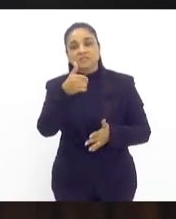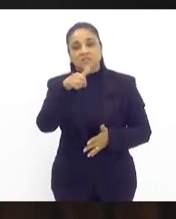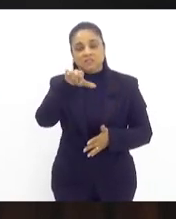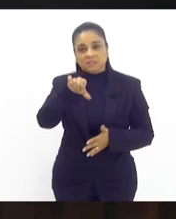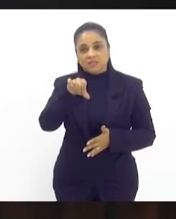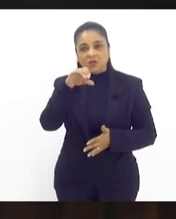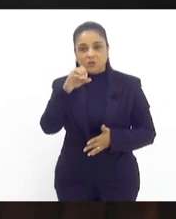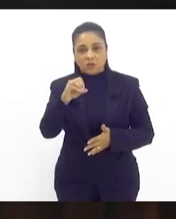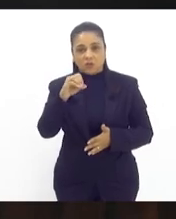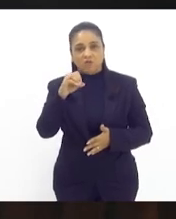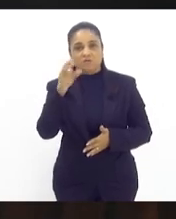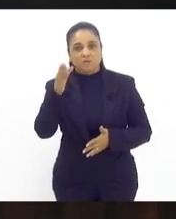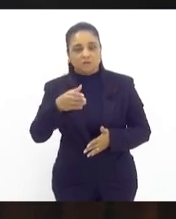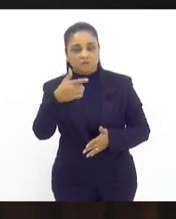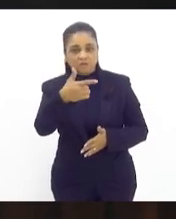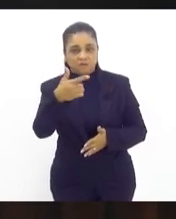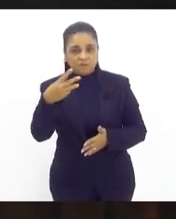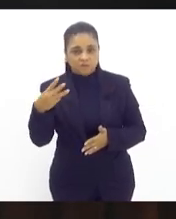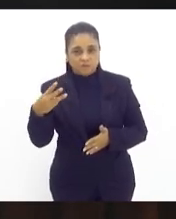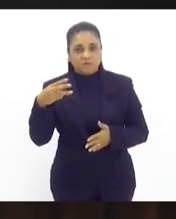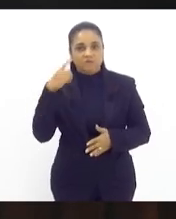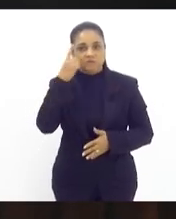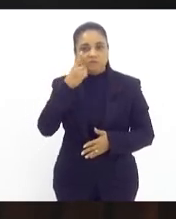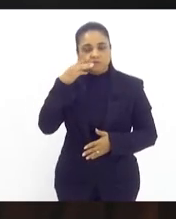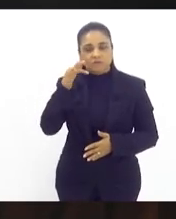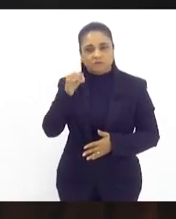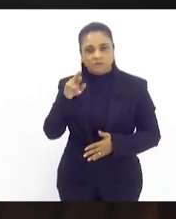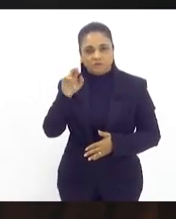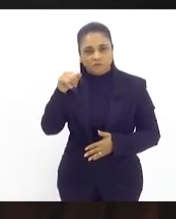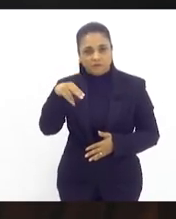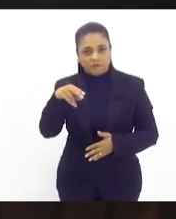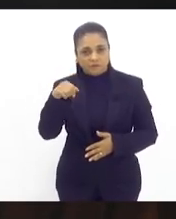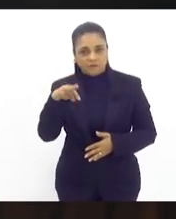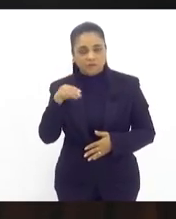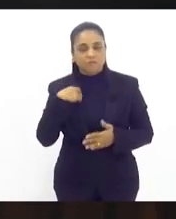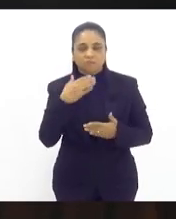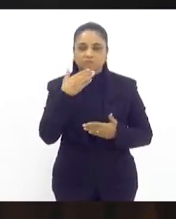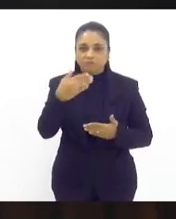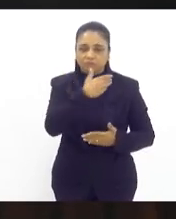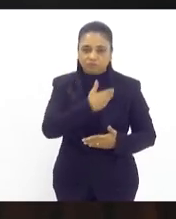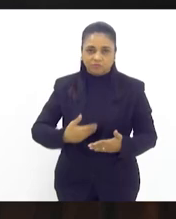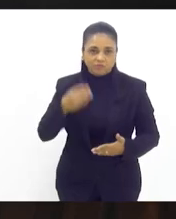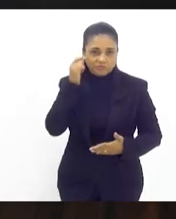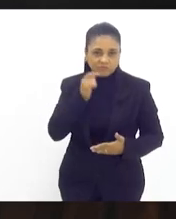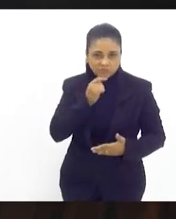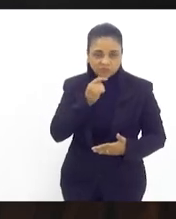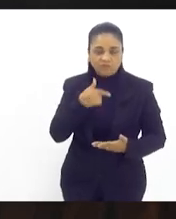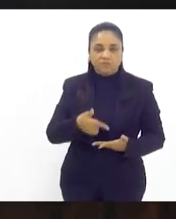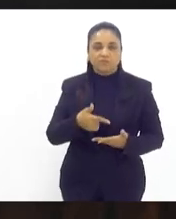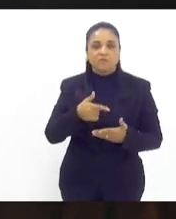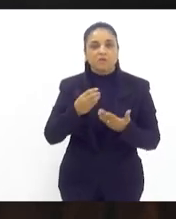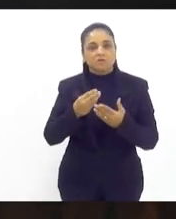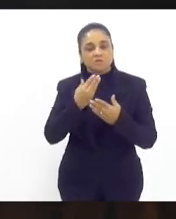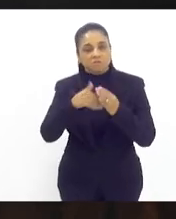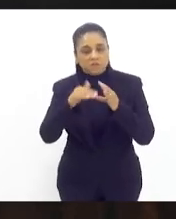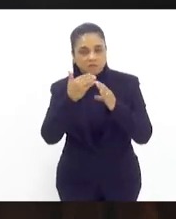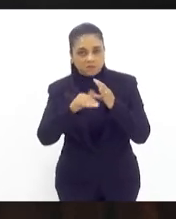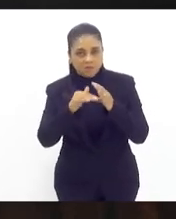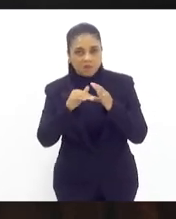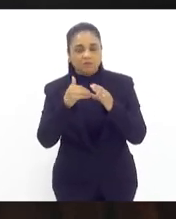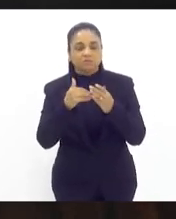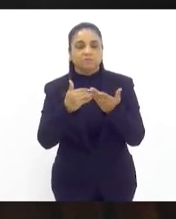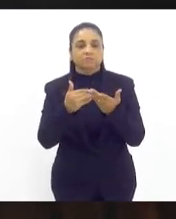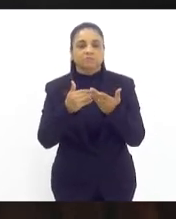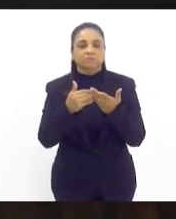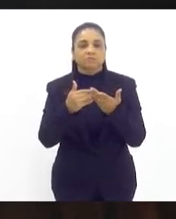2023 autoria Deputado Sérgio Fernandes solicita Excelentíssimo Senhor governador do Estado do Rio de Janeiro Cláudio Bonfim de Castro Silva o envio de mensagem a fim de